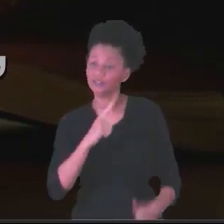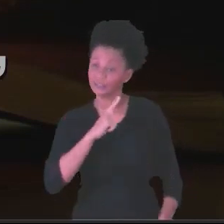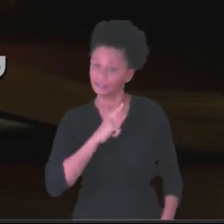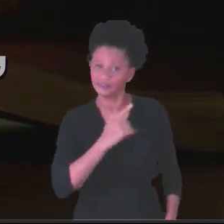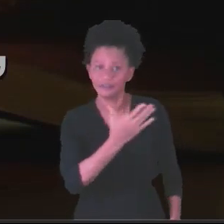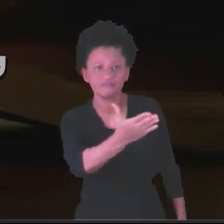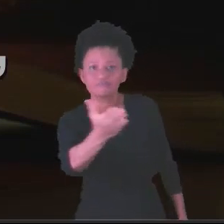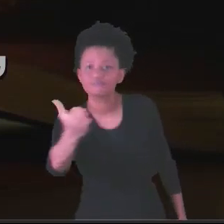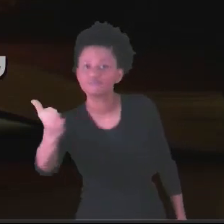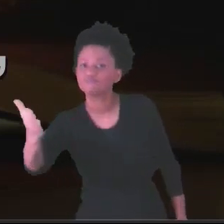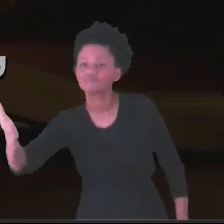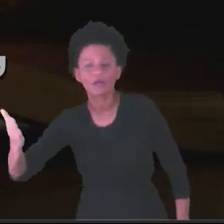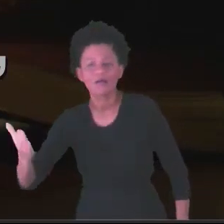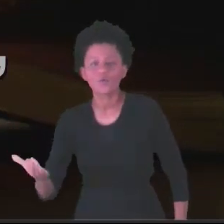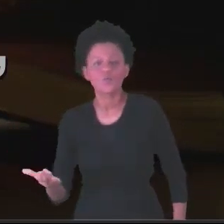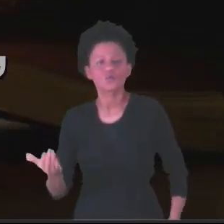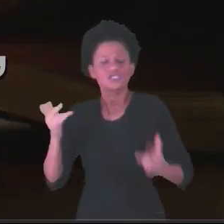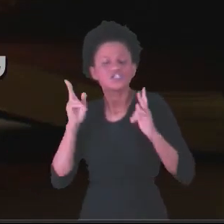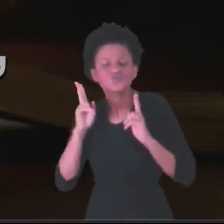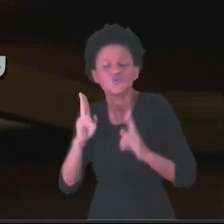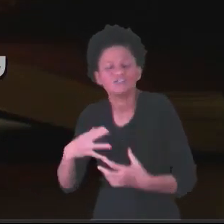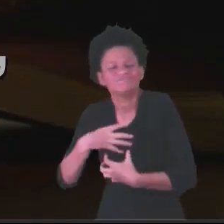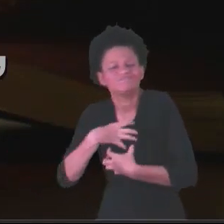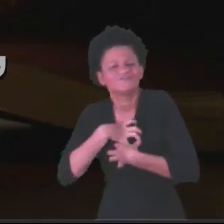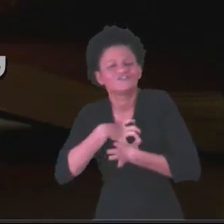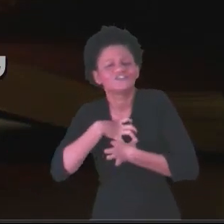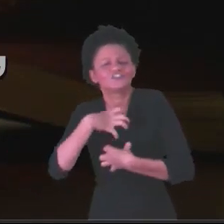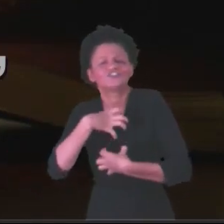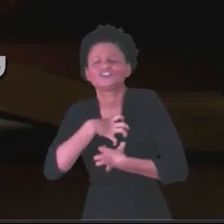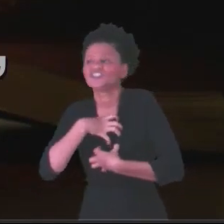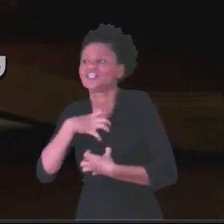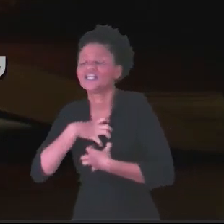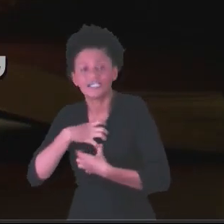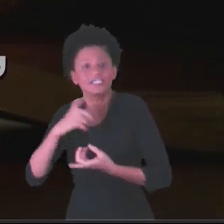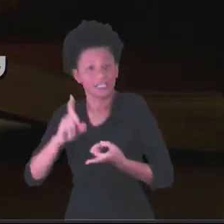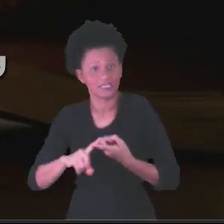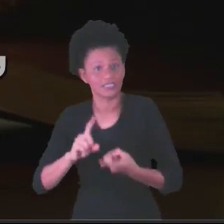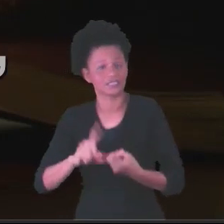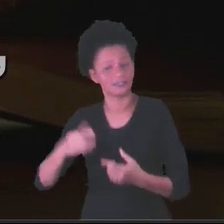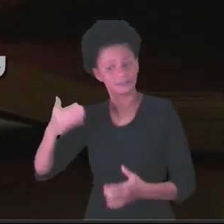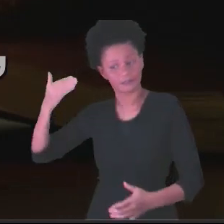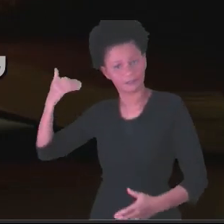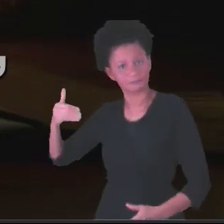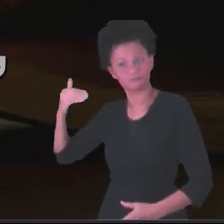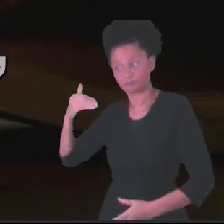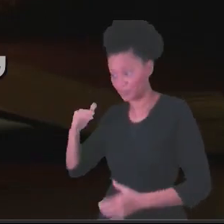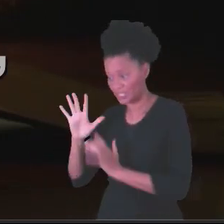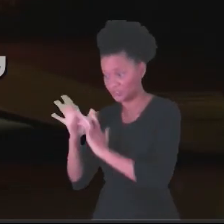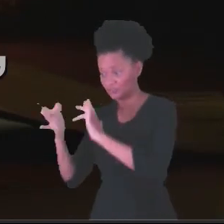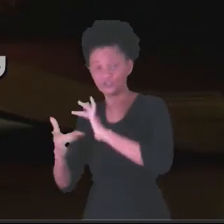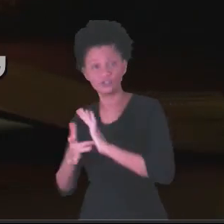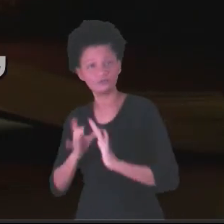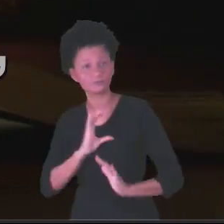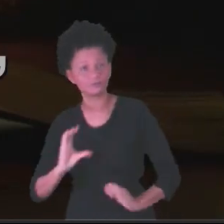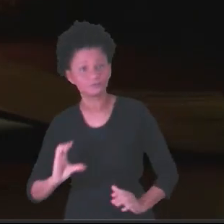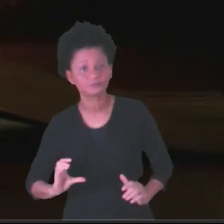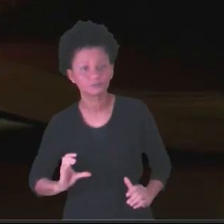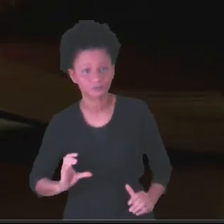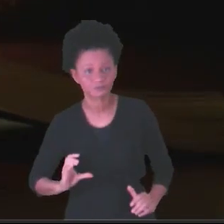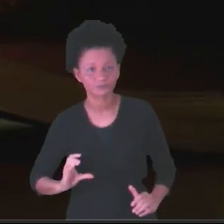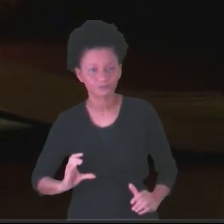vós o mesmo sentimento que houve também em cristo jesus